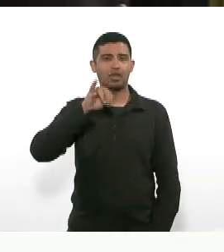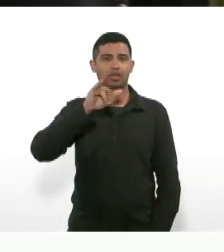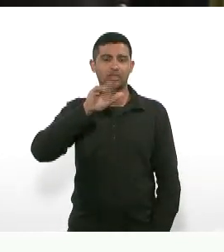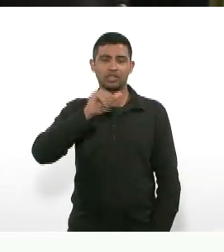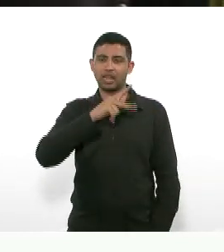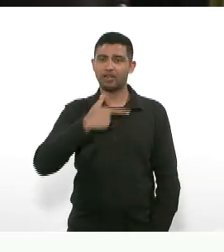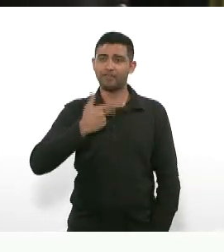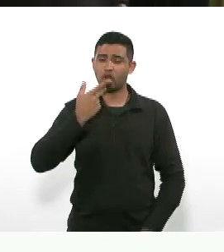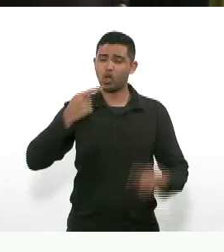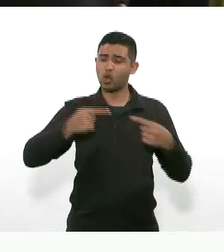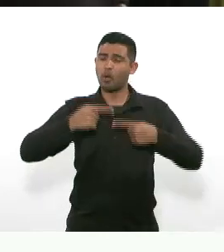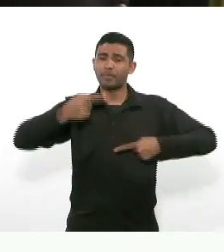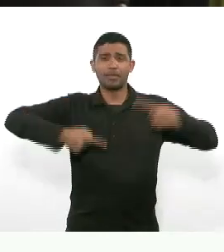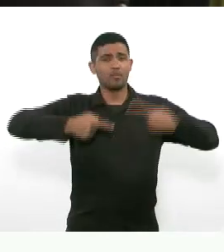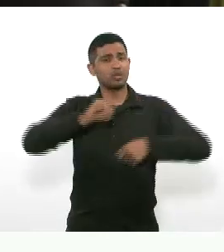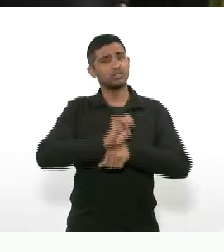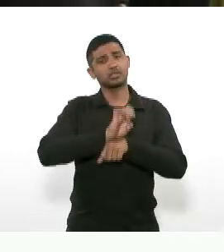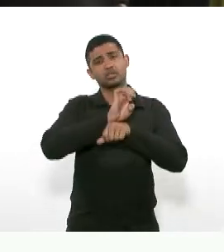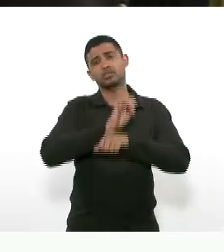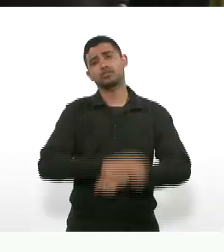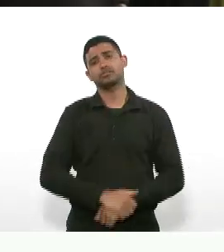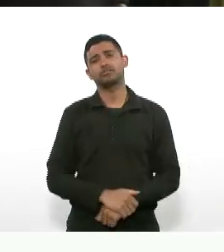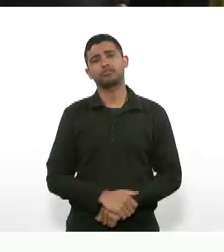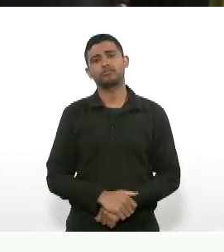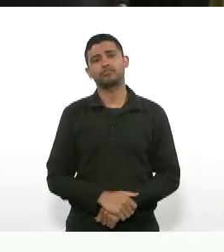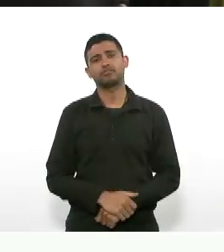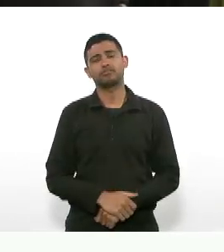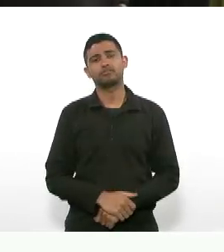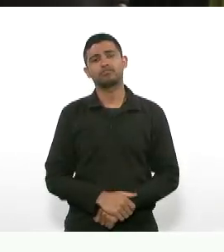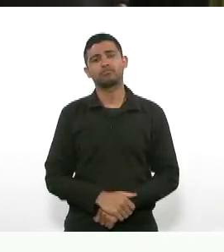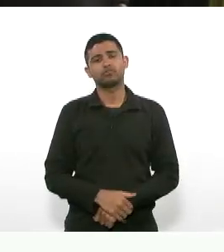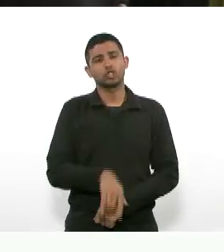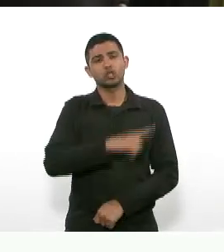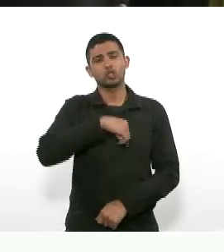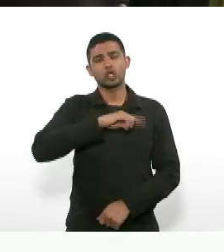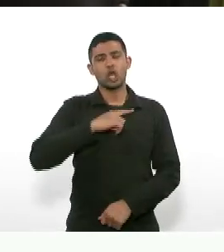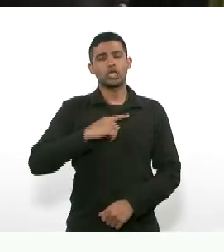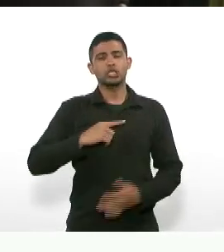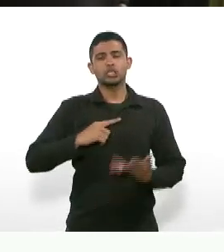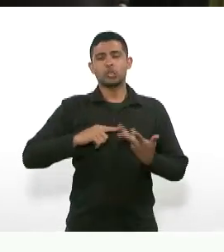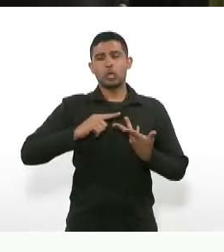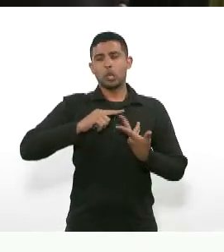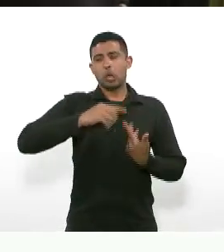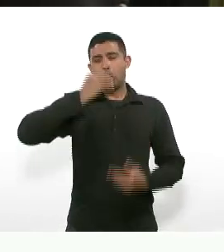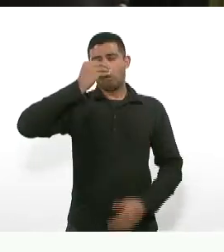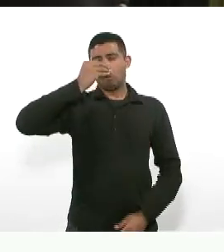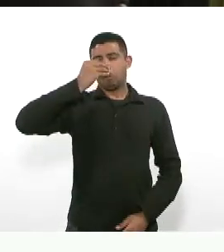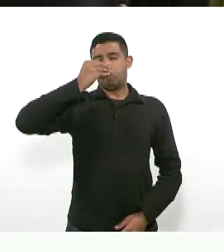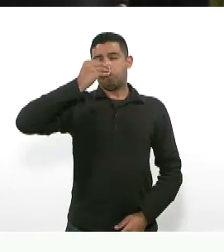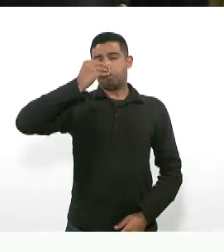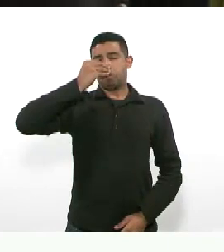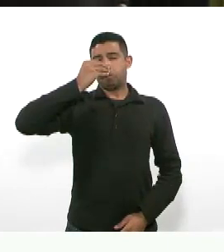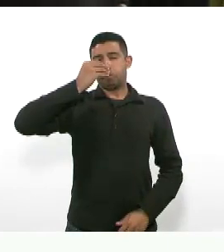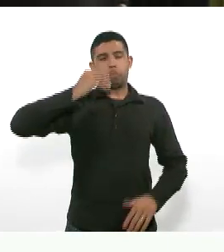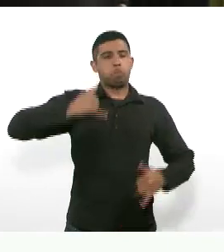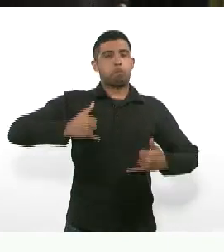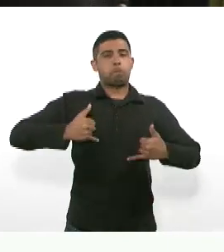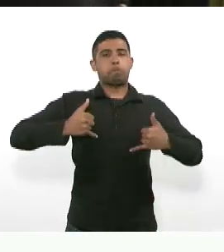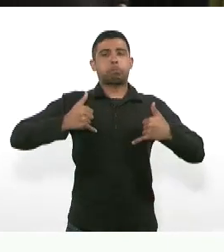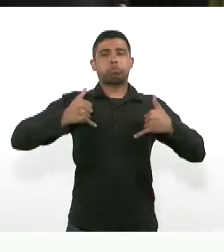de Estado. Então, nós não vamos aqui deixar as nossas vaidades pessoais serem maiores do